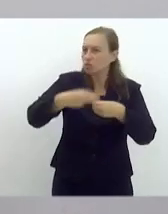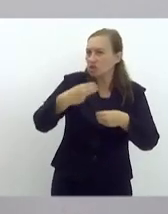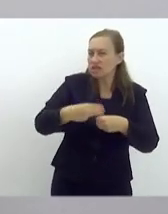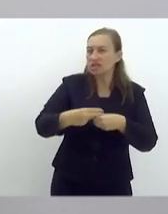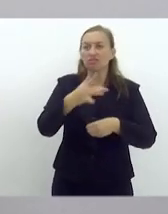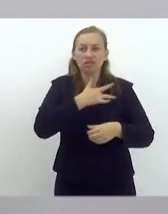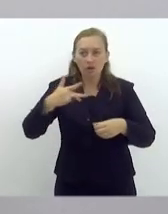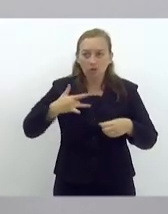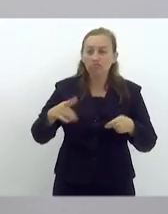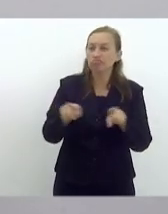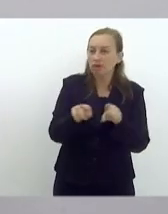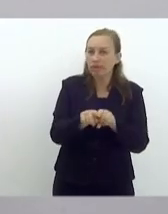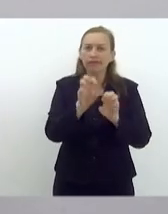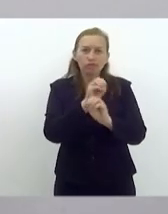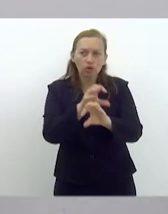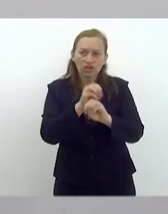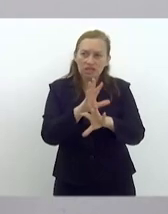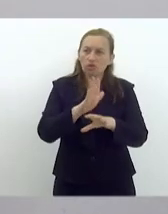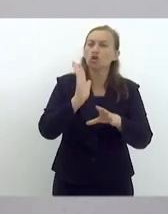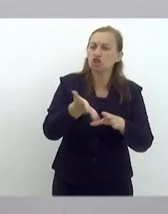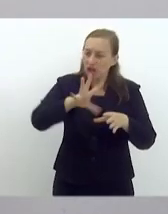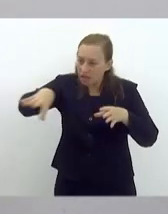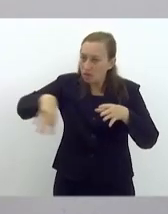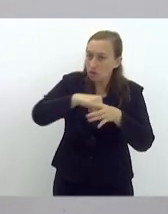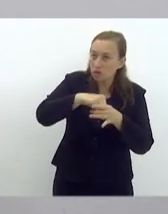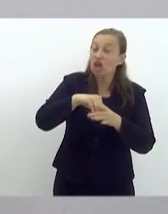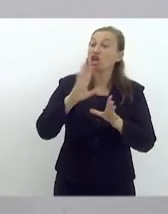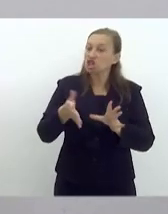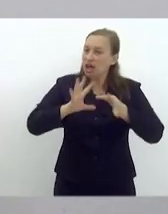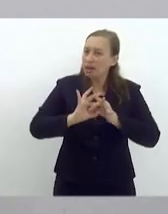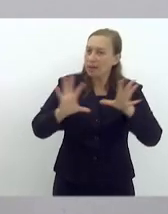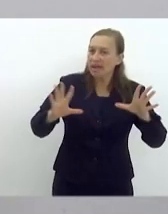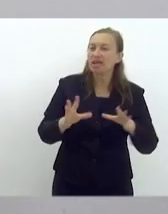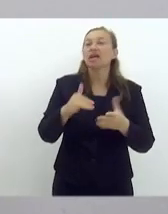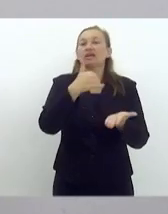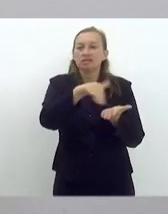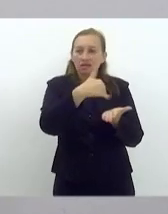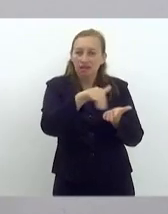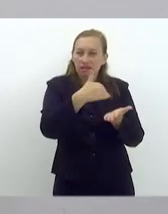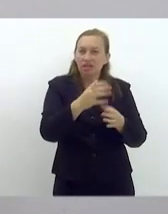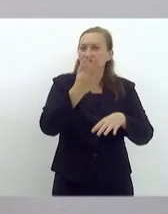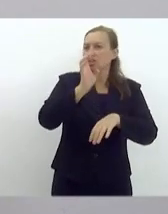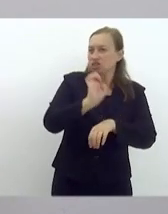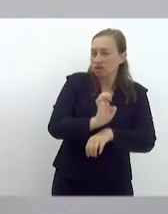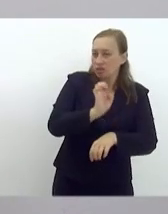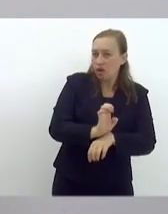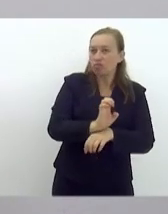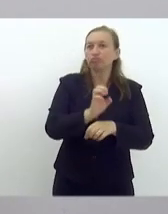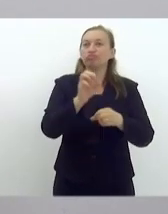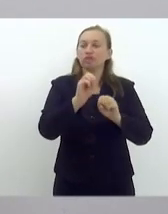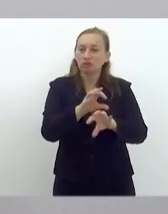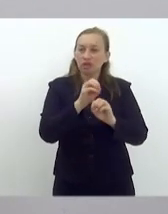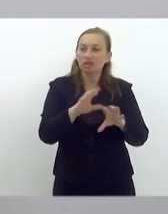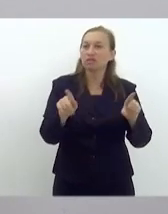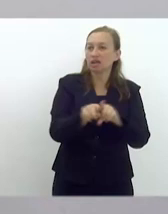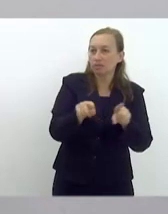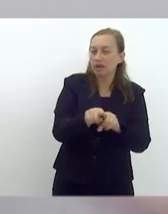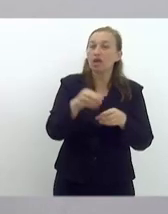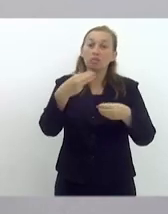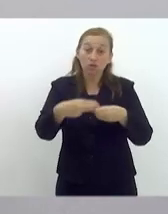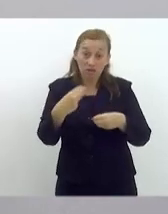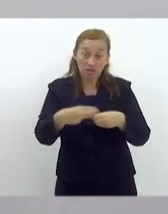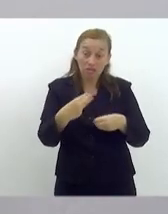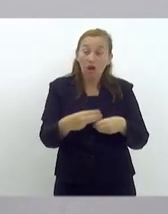de educação nós já temos aqui deliberado tanto a Secretaria Estadual de Educação como a secretaria municipal de